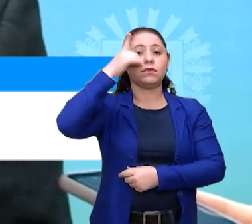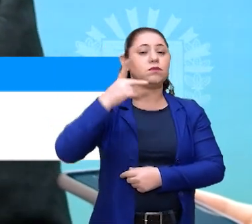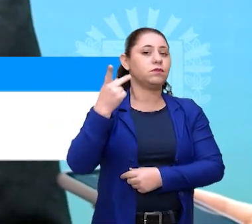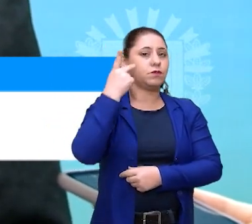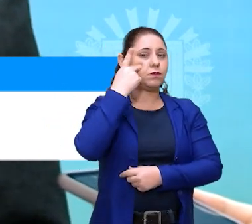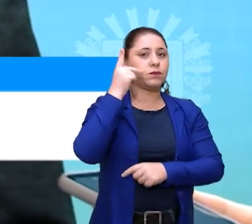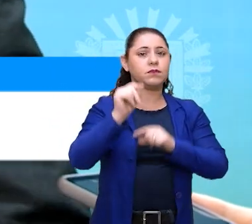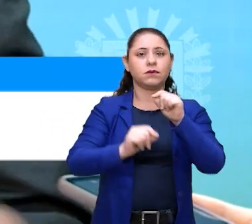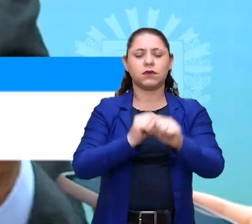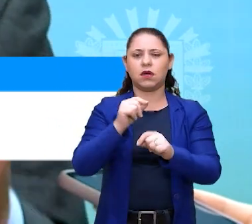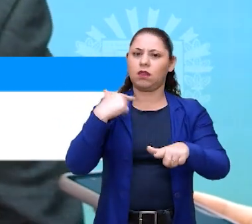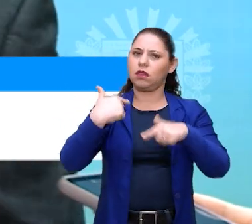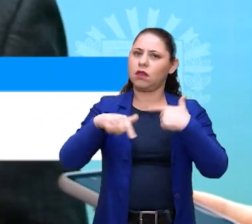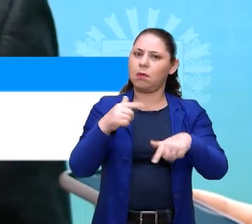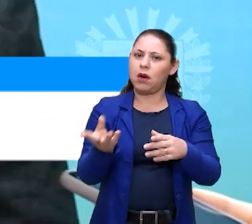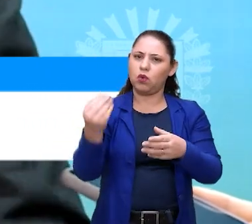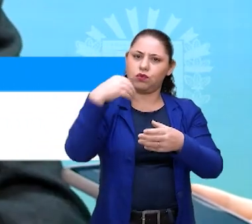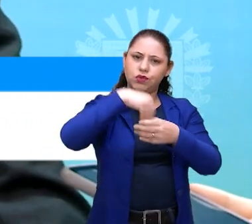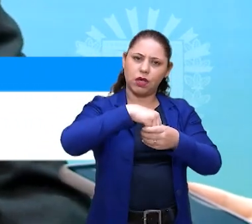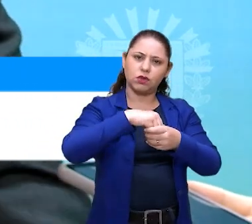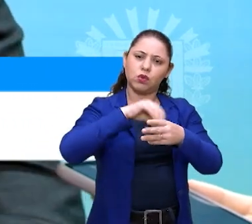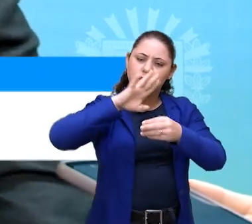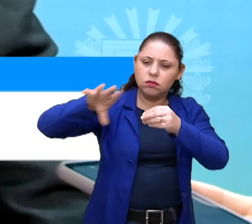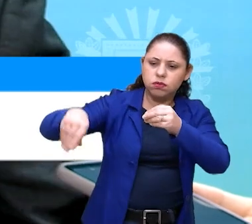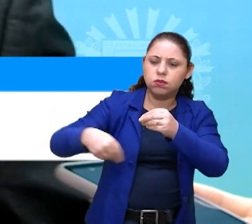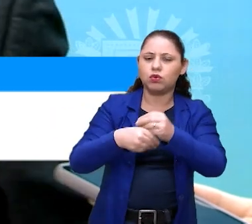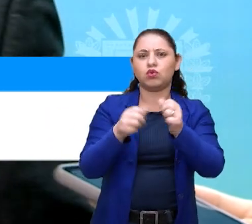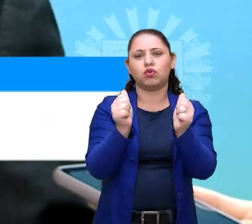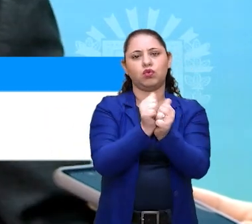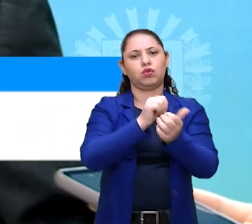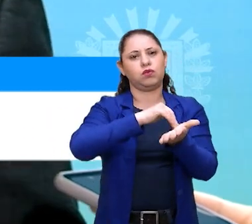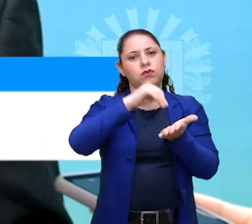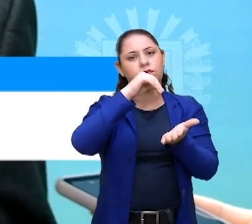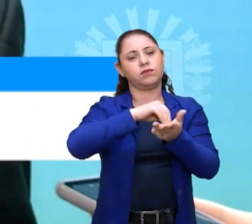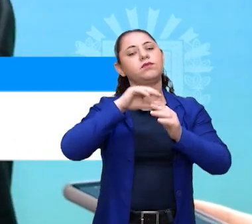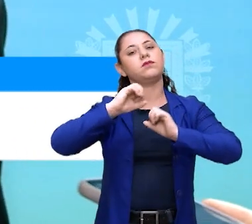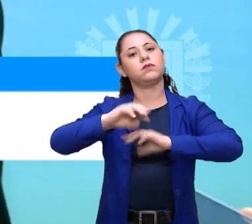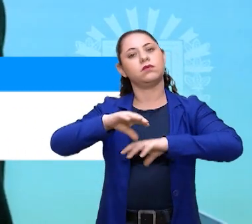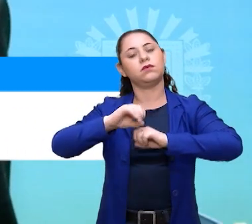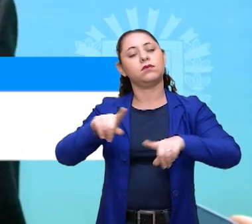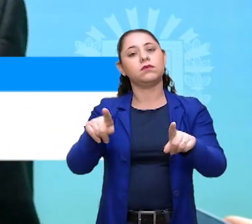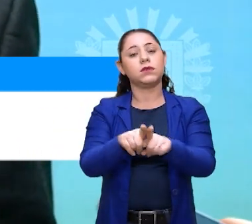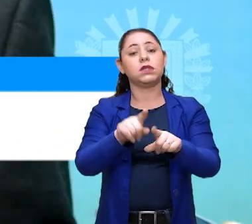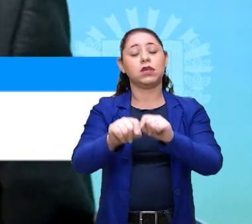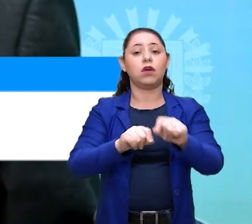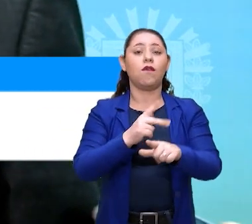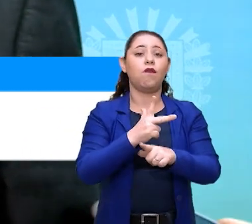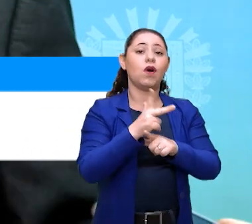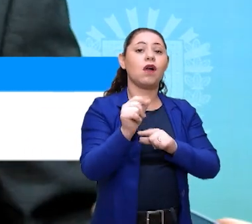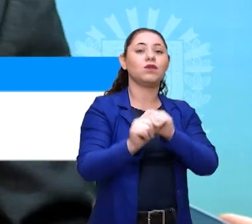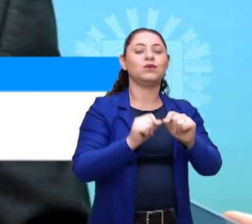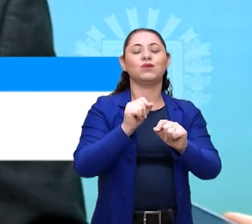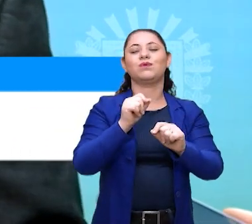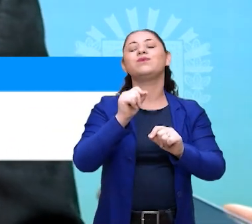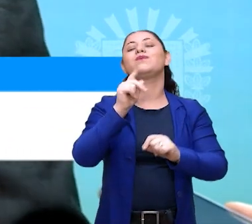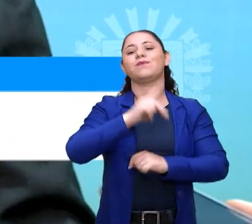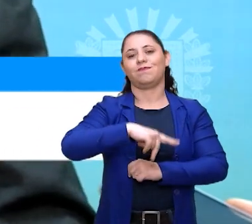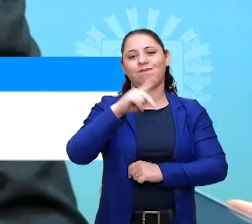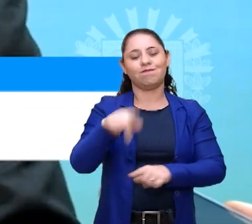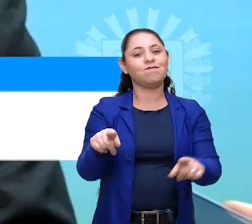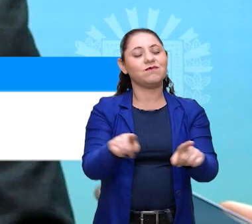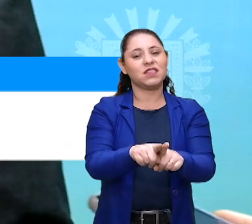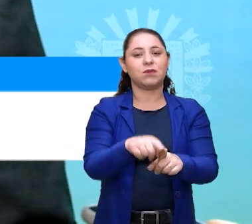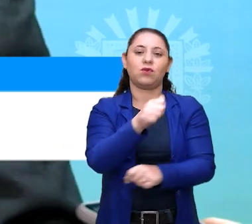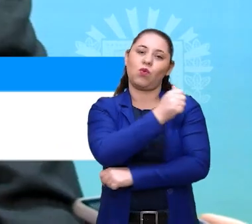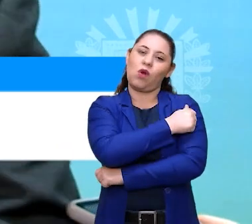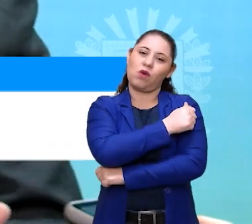ao presidente Paulo Correia, ao deputado Pedro Kemp, que trabalhou dentro dessa emenda junto com a Secretaria de Educação e está ganhando